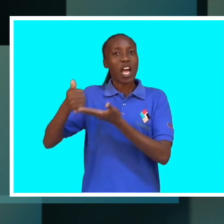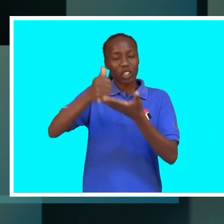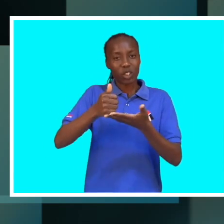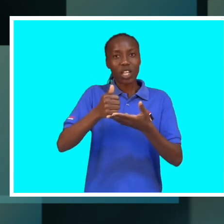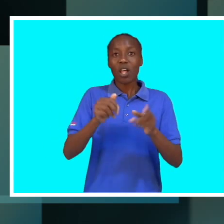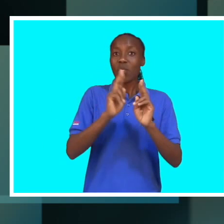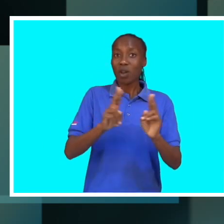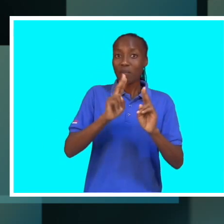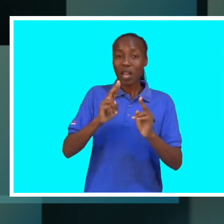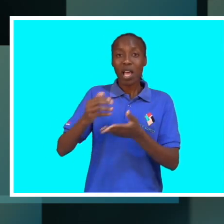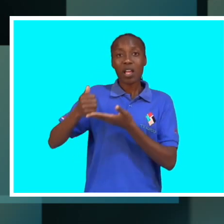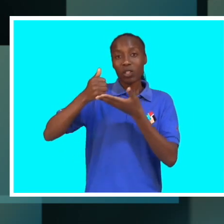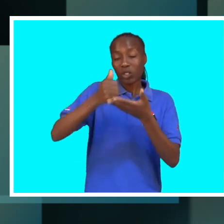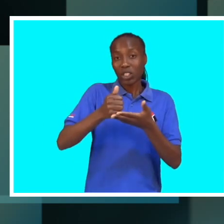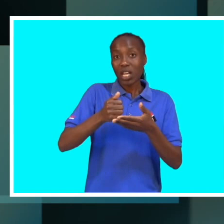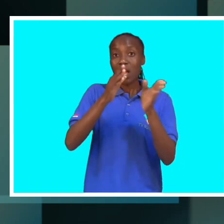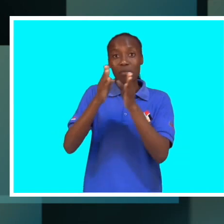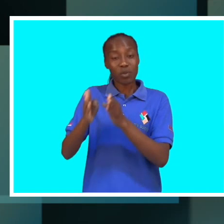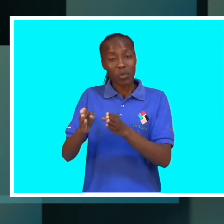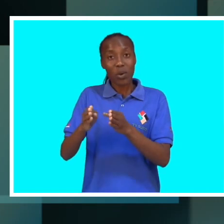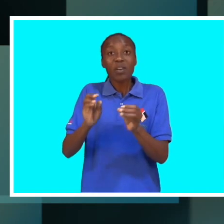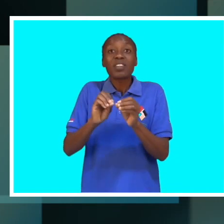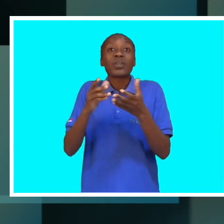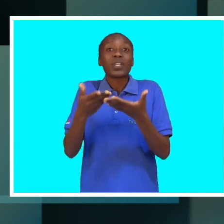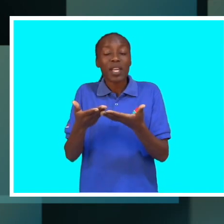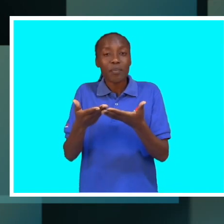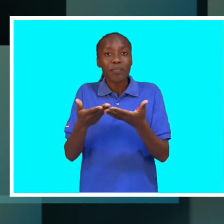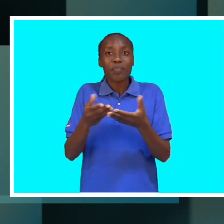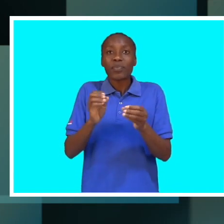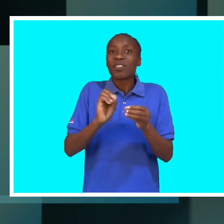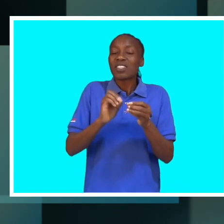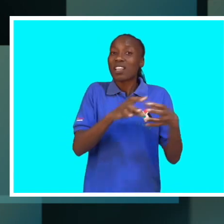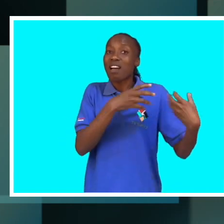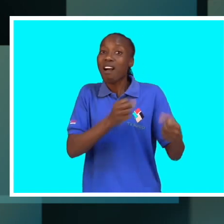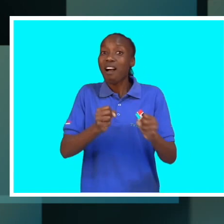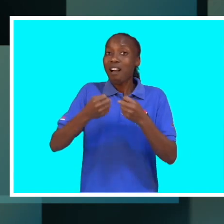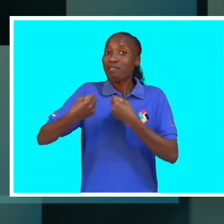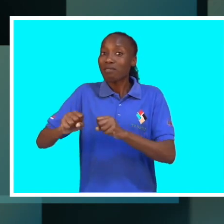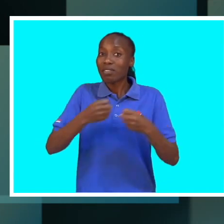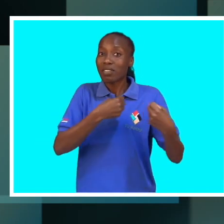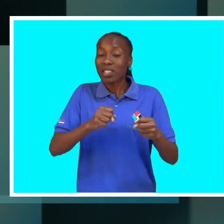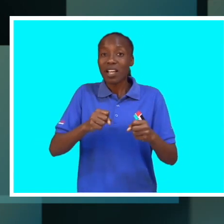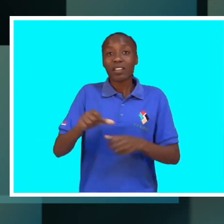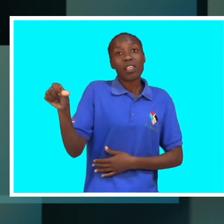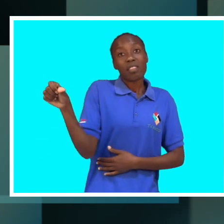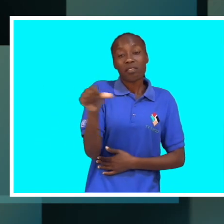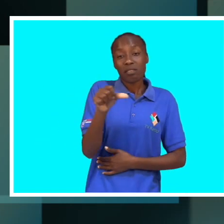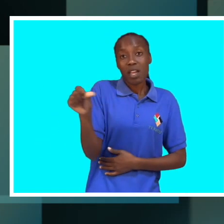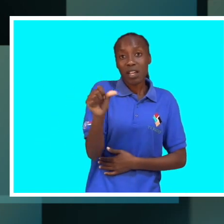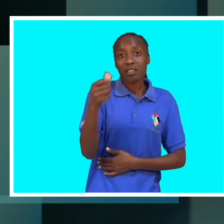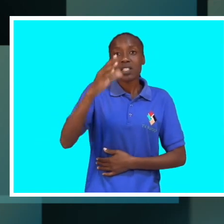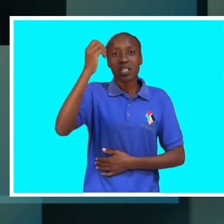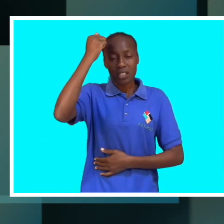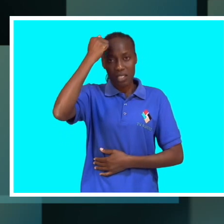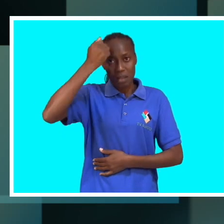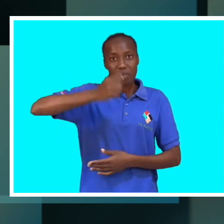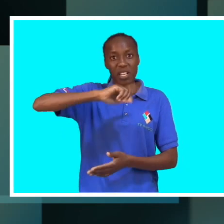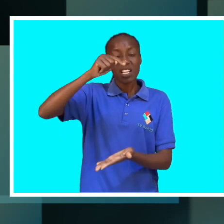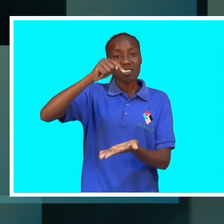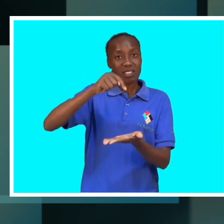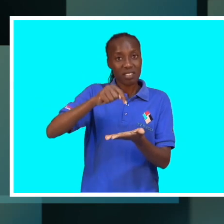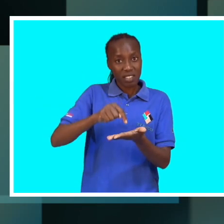naturalmente. Além de ajudar na locomoção, pode ajudar também a exercer uma atividade e o táxi, nós sabemos que a nível das